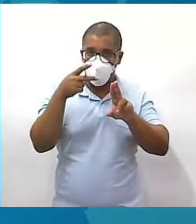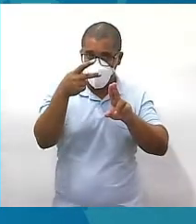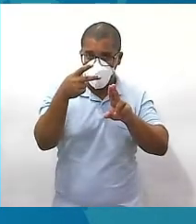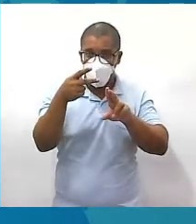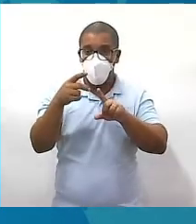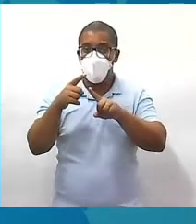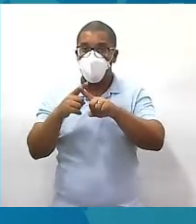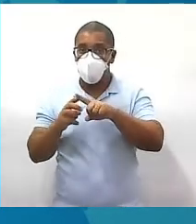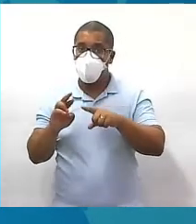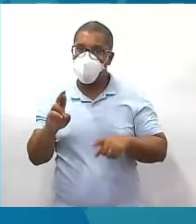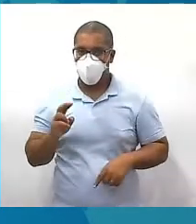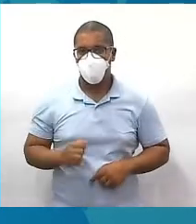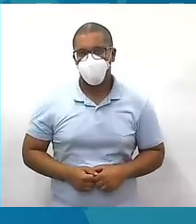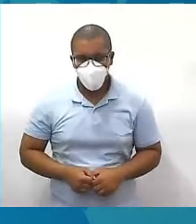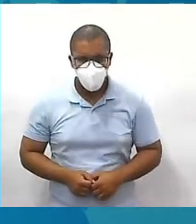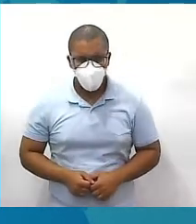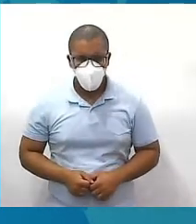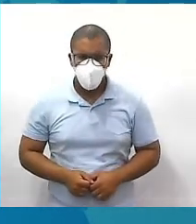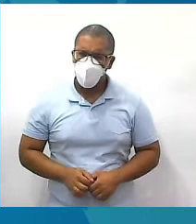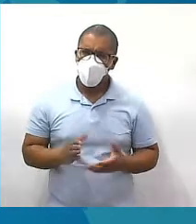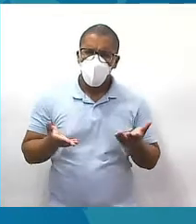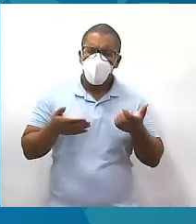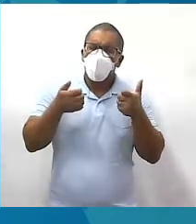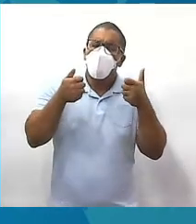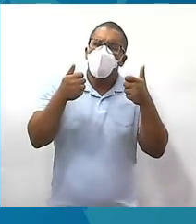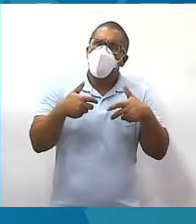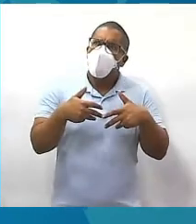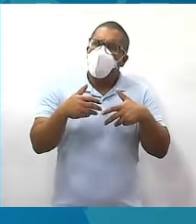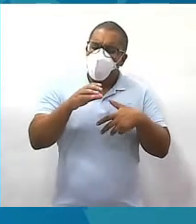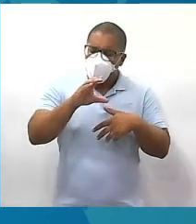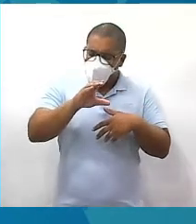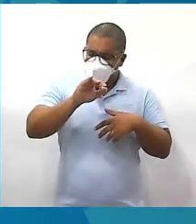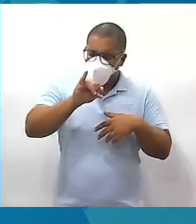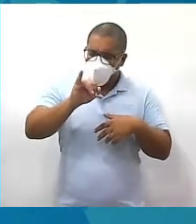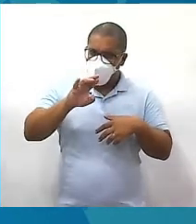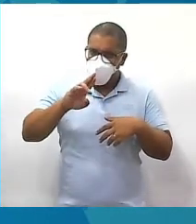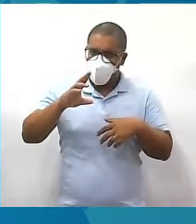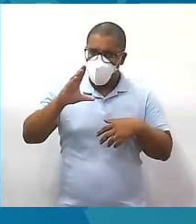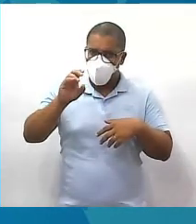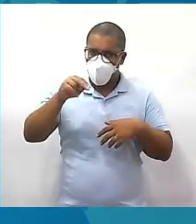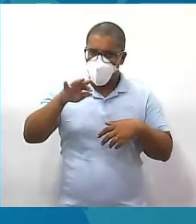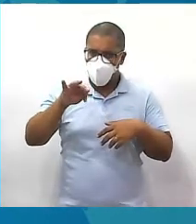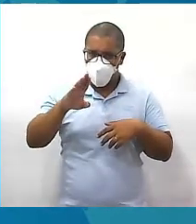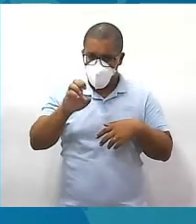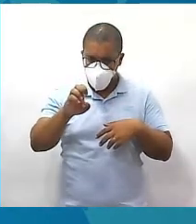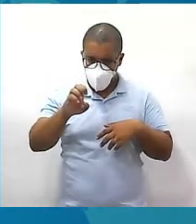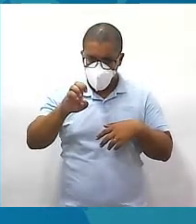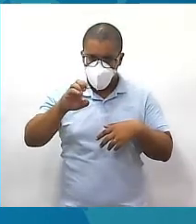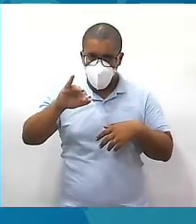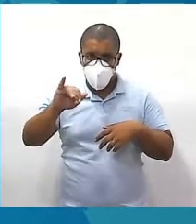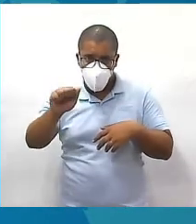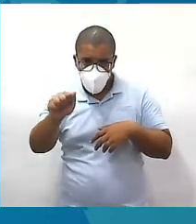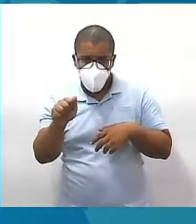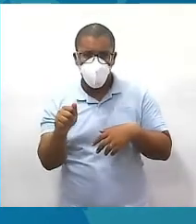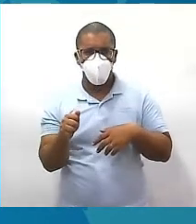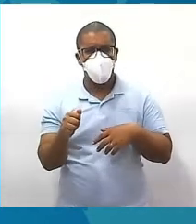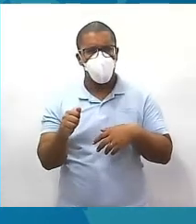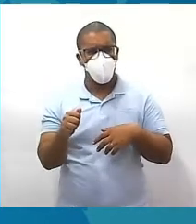falar de circunferência. Peraí, professor, círculo e circunferência são diferentes?